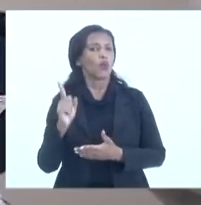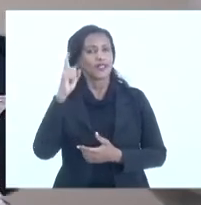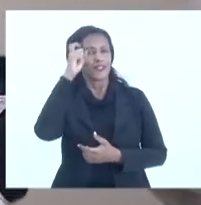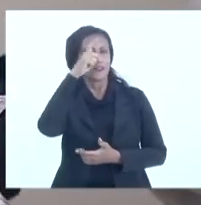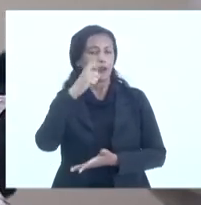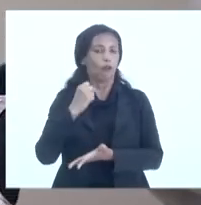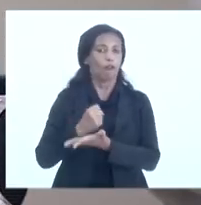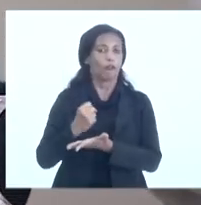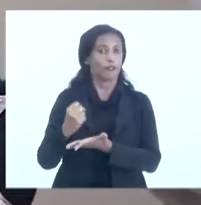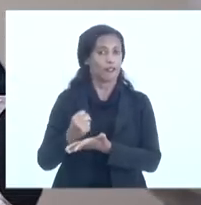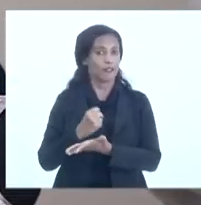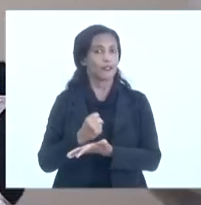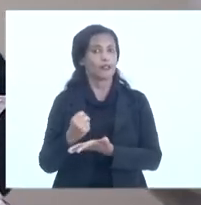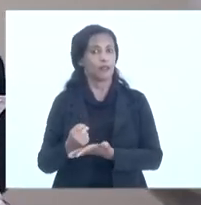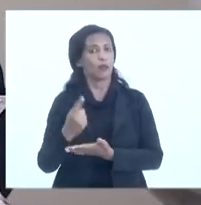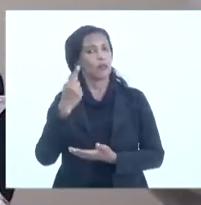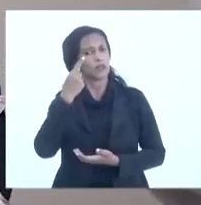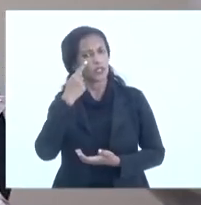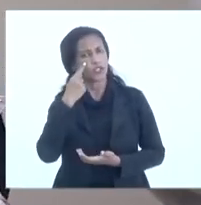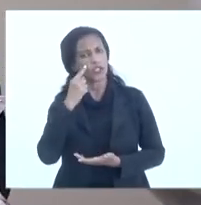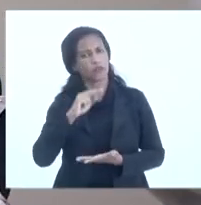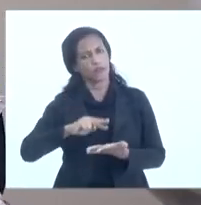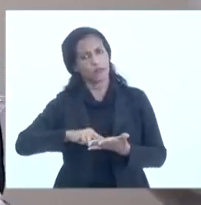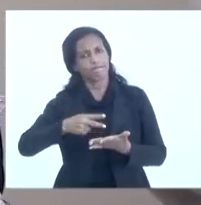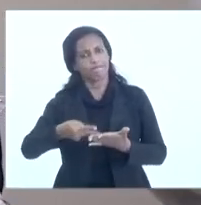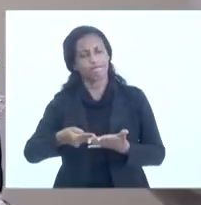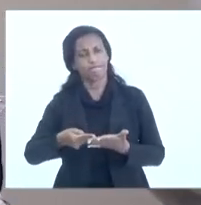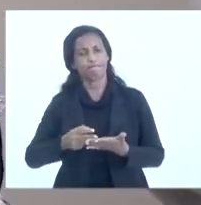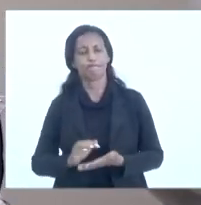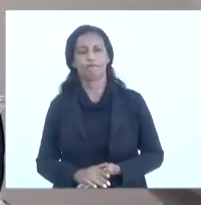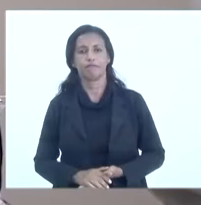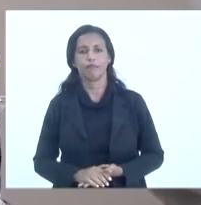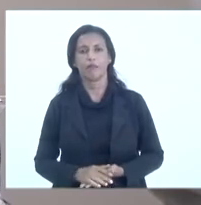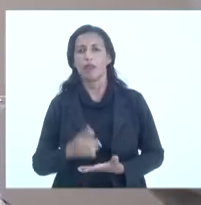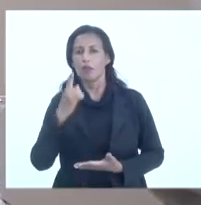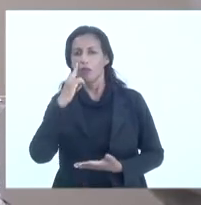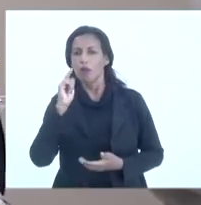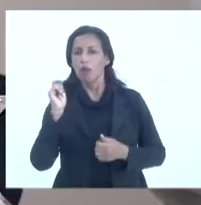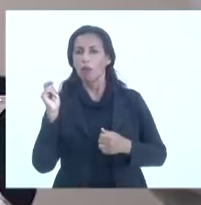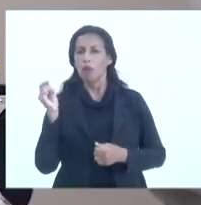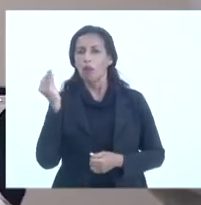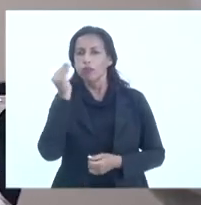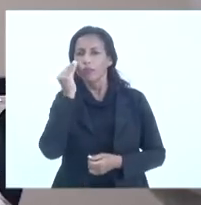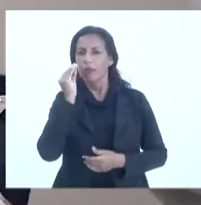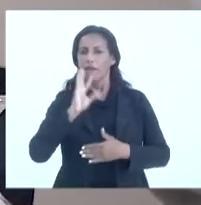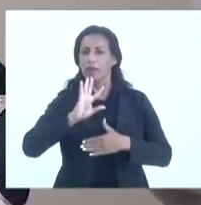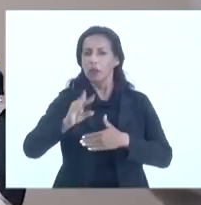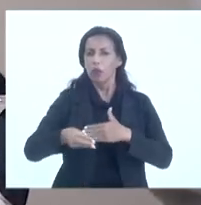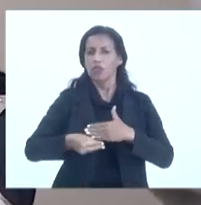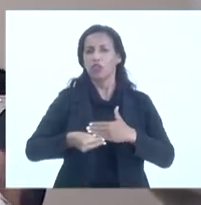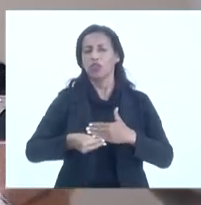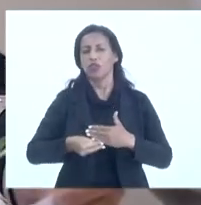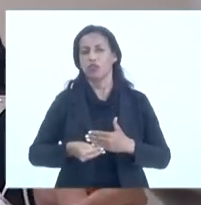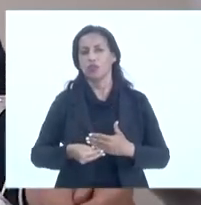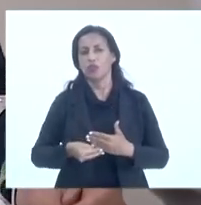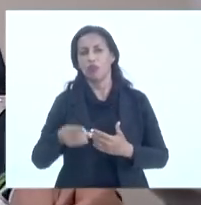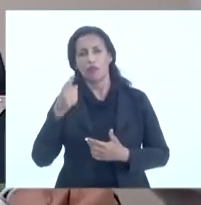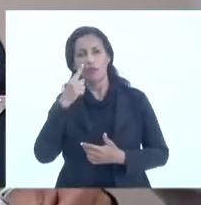contratação, e a gente vai tentar fazer um aditivo lá. Estou conversando já com o secretário e com a Raquel sobre essa